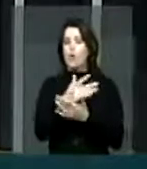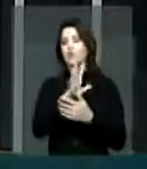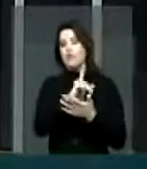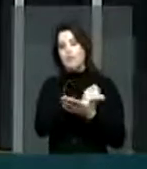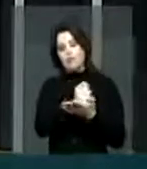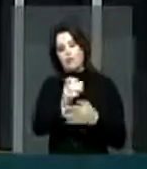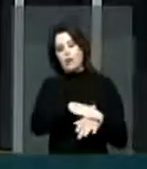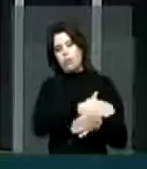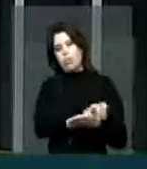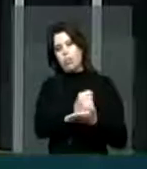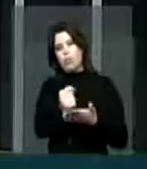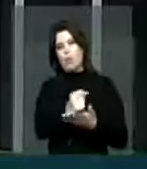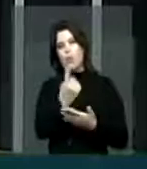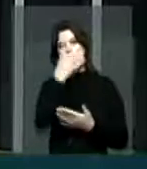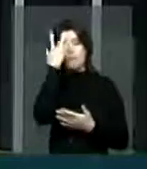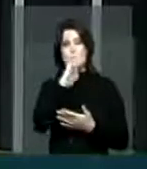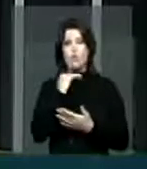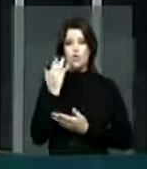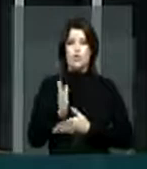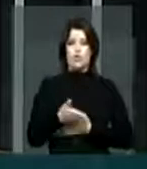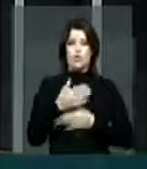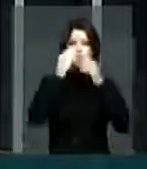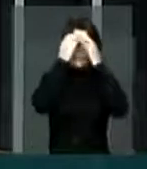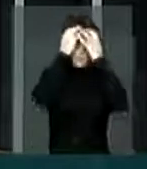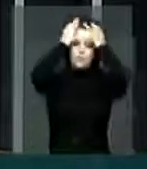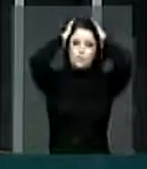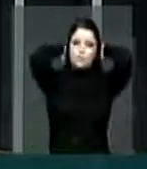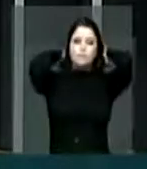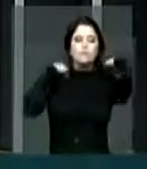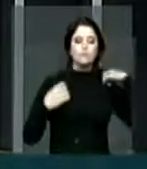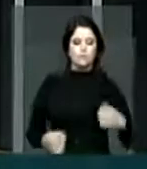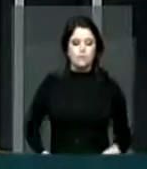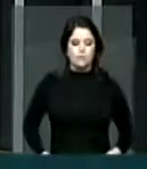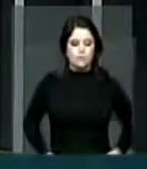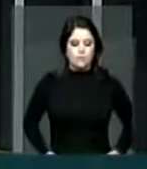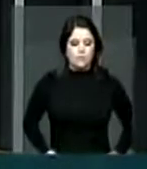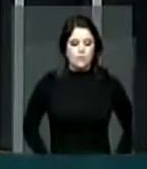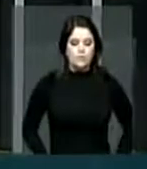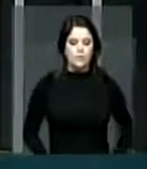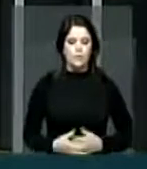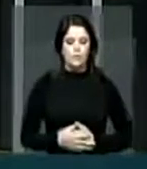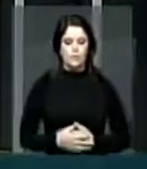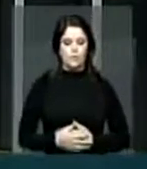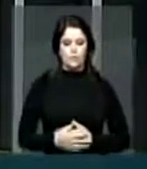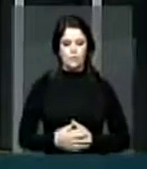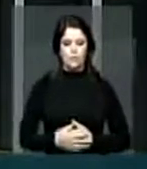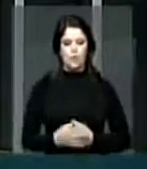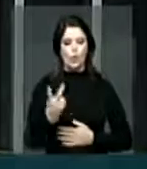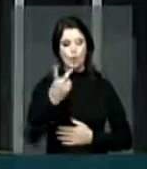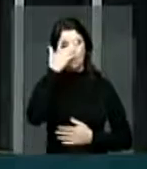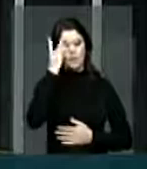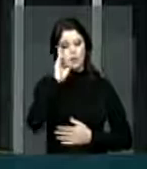prescreverem, um dos acusados já morreu. Conclua. E os dois